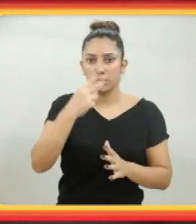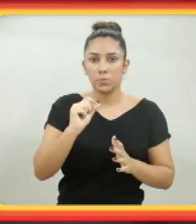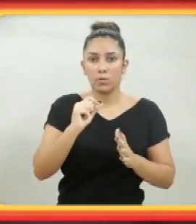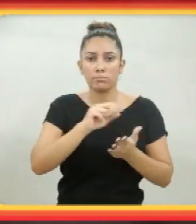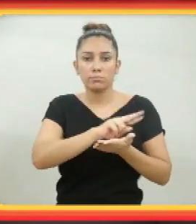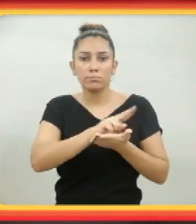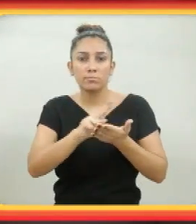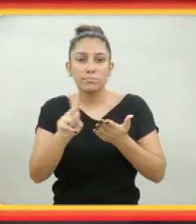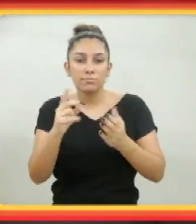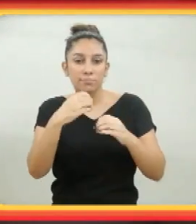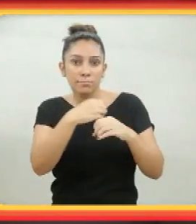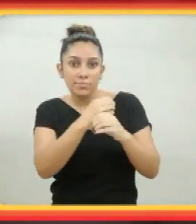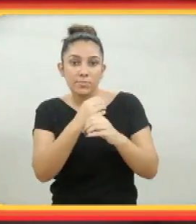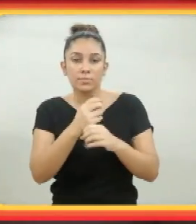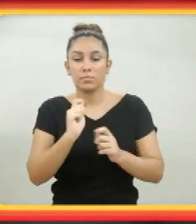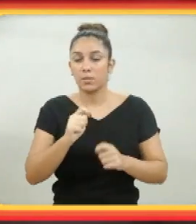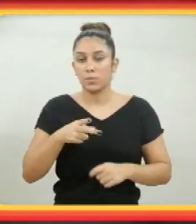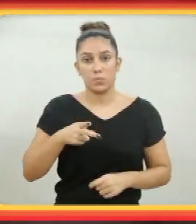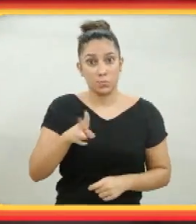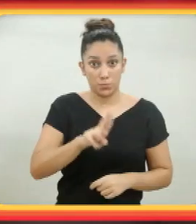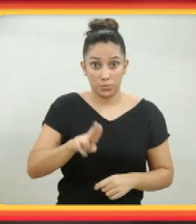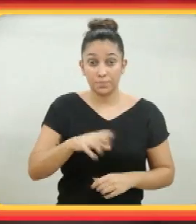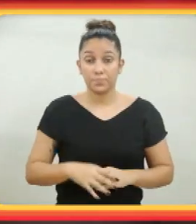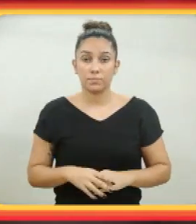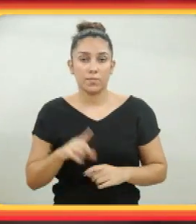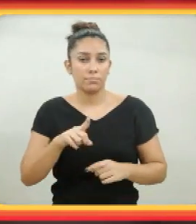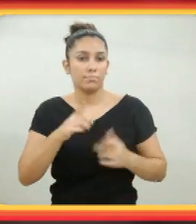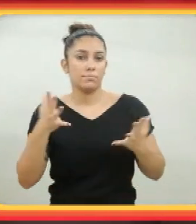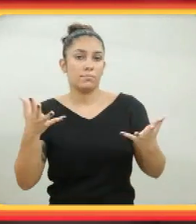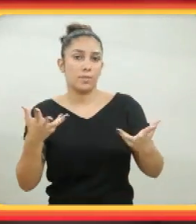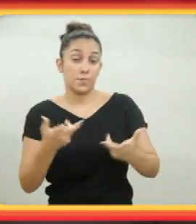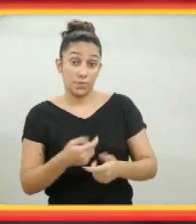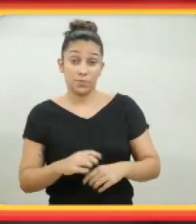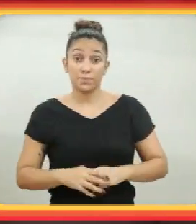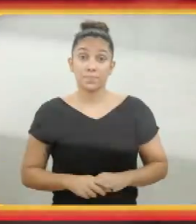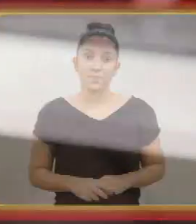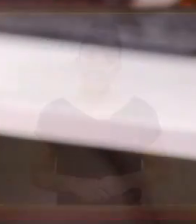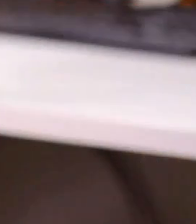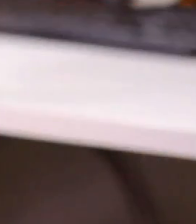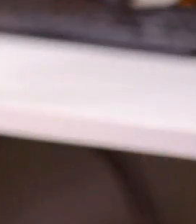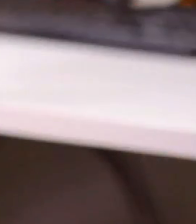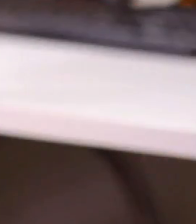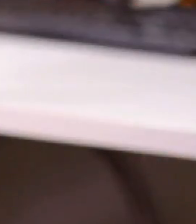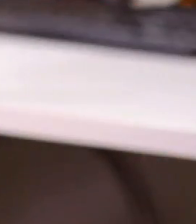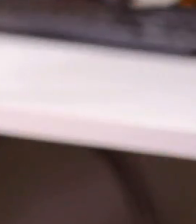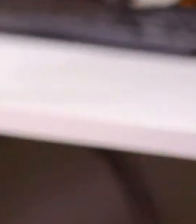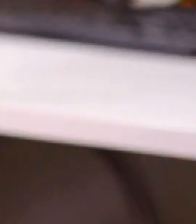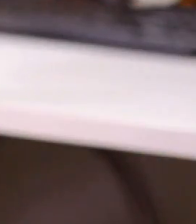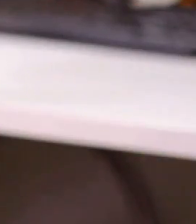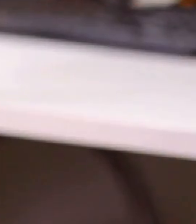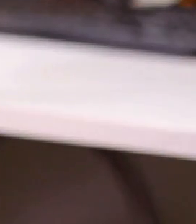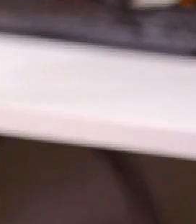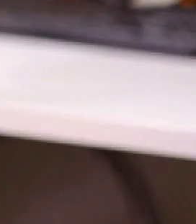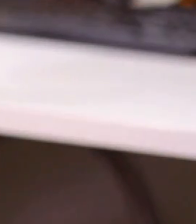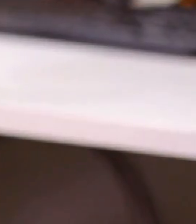campo visual, vamos dizer assim, se é que eu posso ter um campo visual como cega, é um